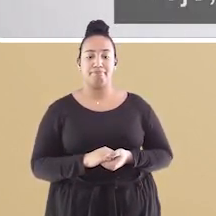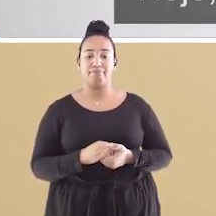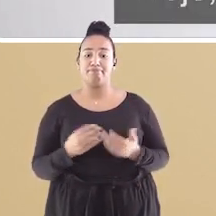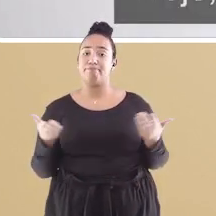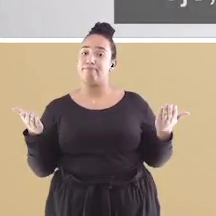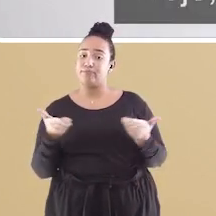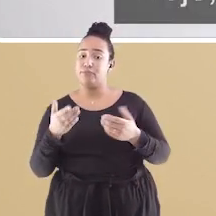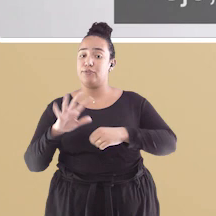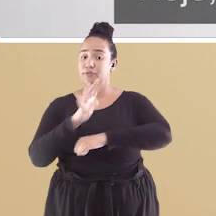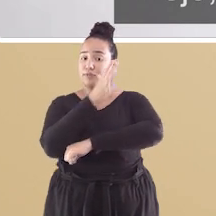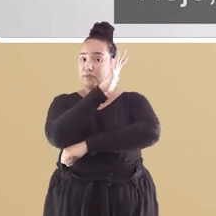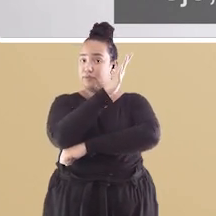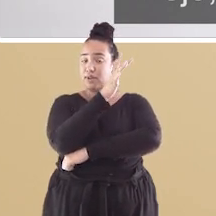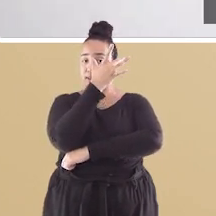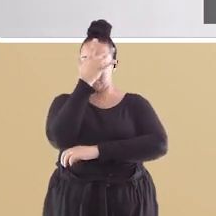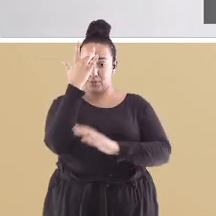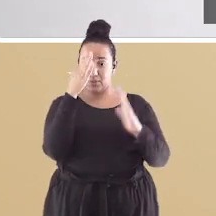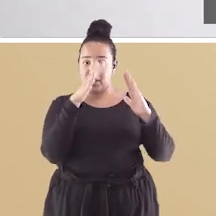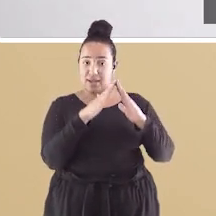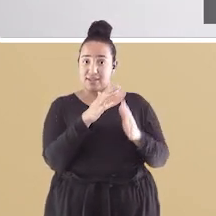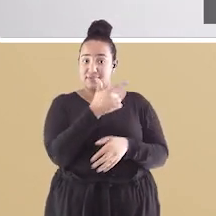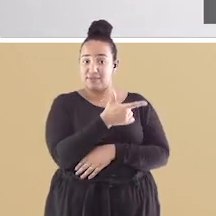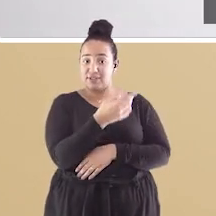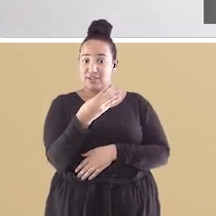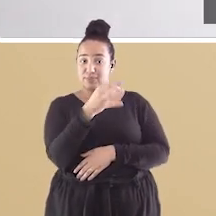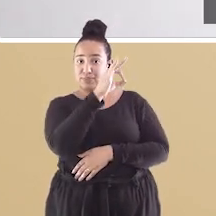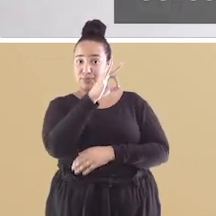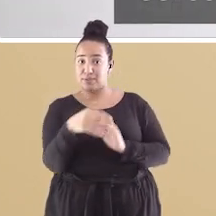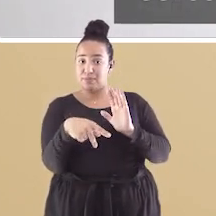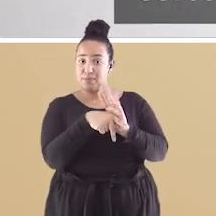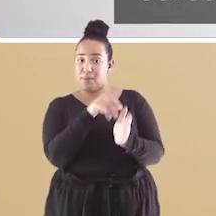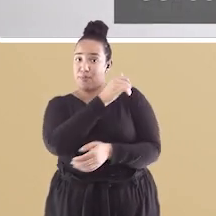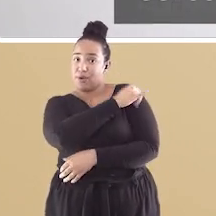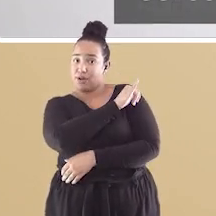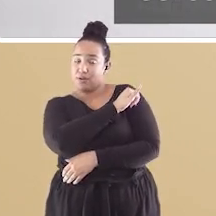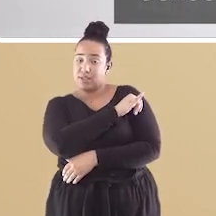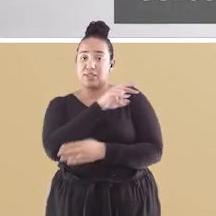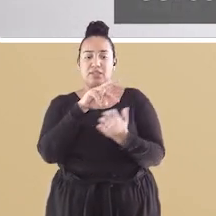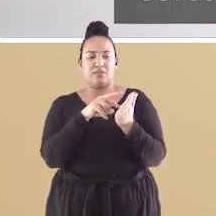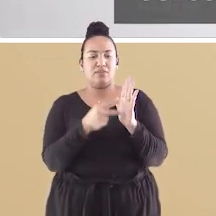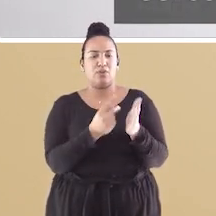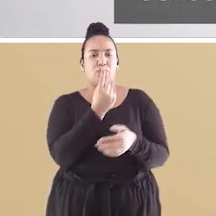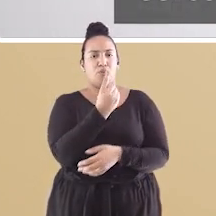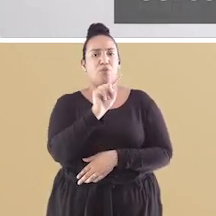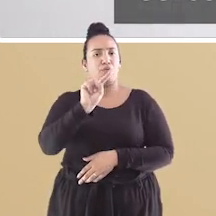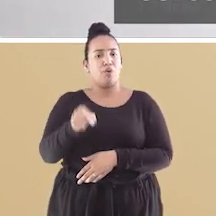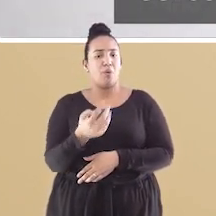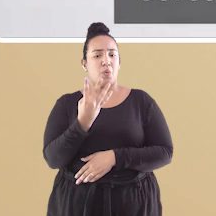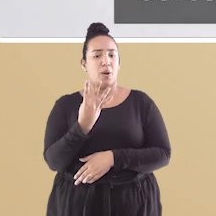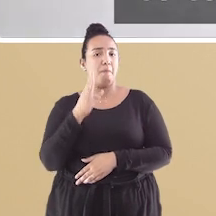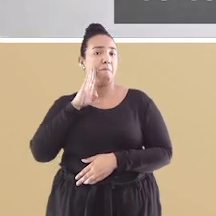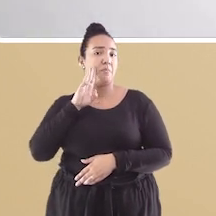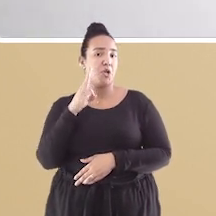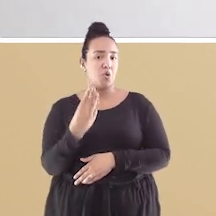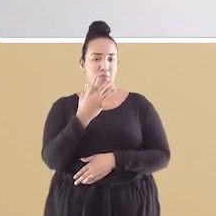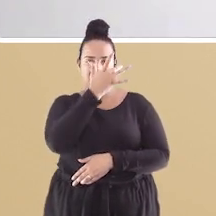Hoje, as favelas são lar de 23% da população do Rio, cerca de 1,4 milhões de